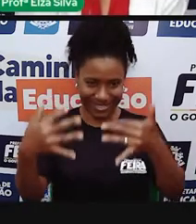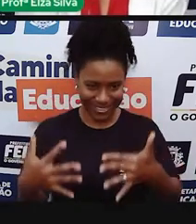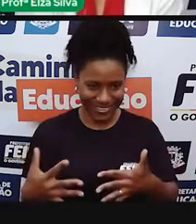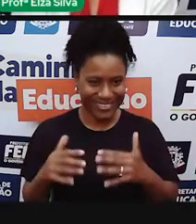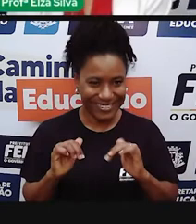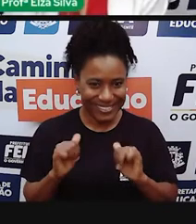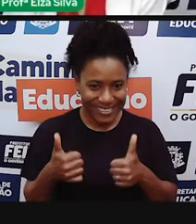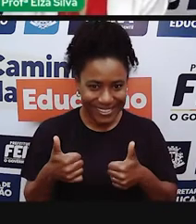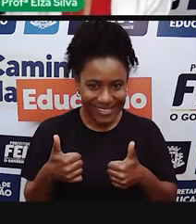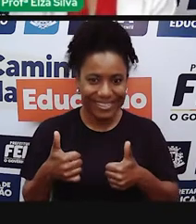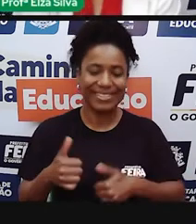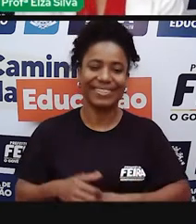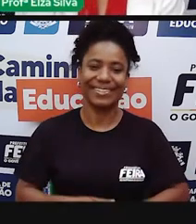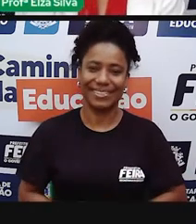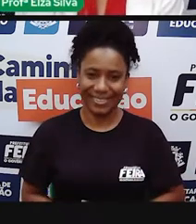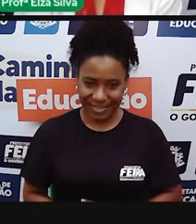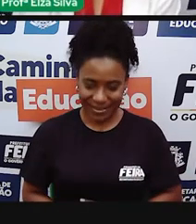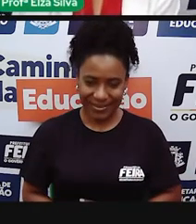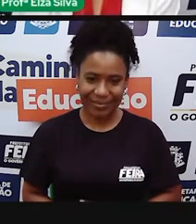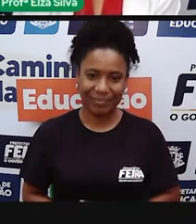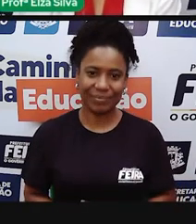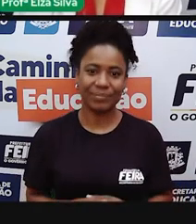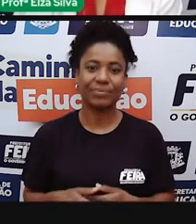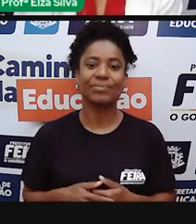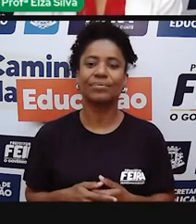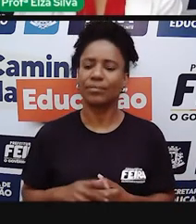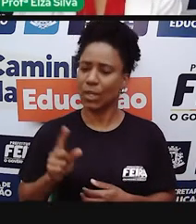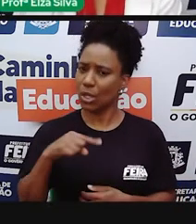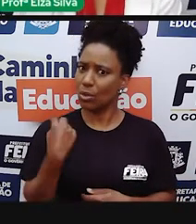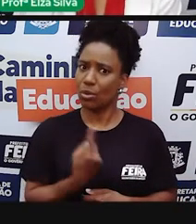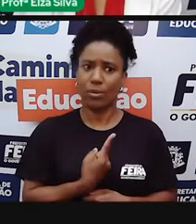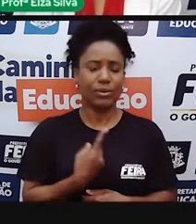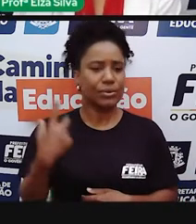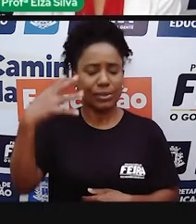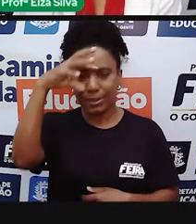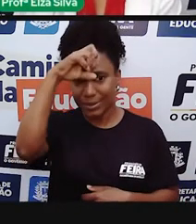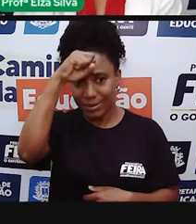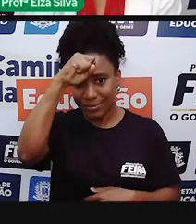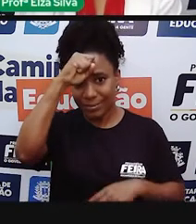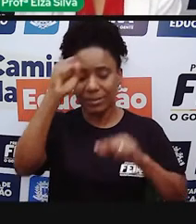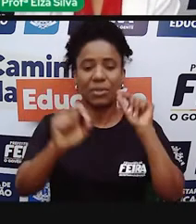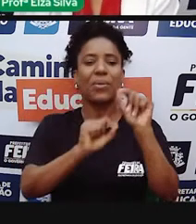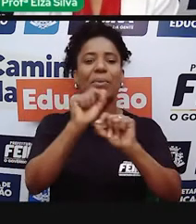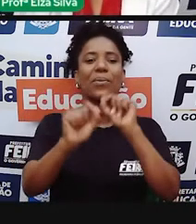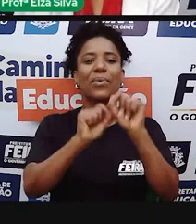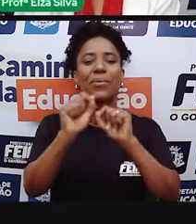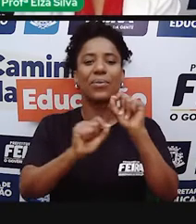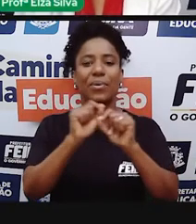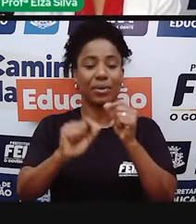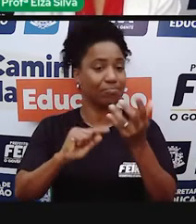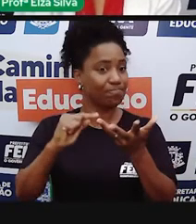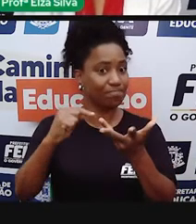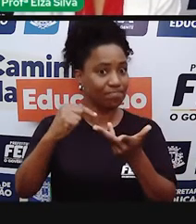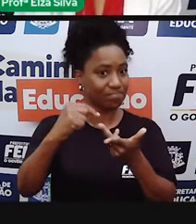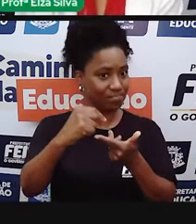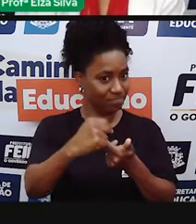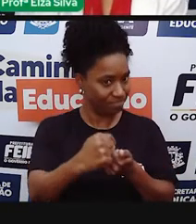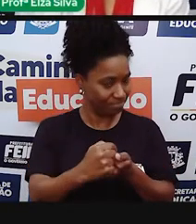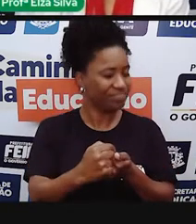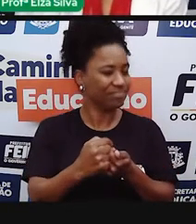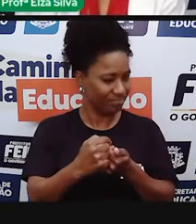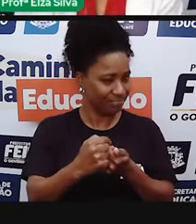What are we going to learn today? O que é que nós vamos aprender hoje? Quais as habilidades que vamos desenvolver?